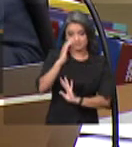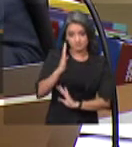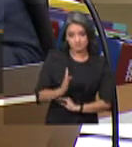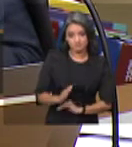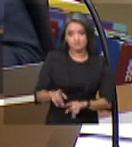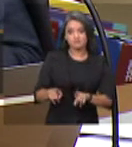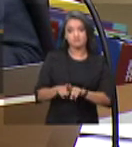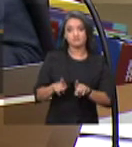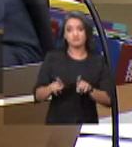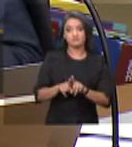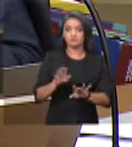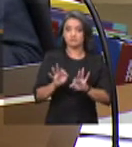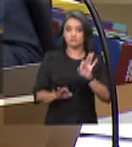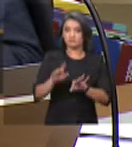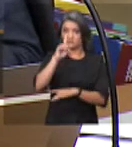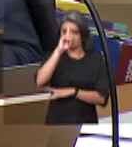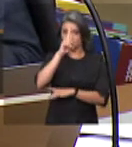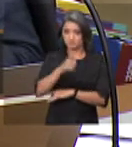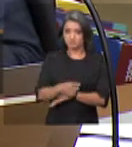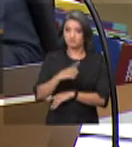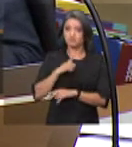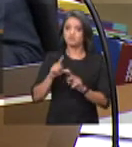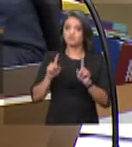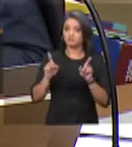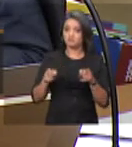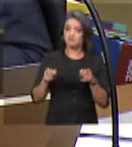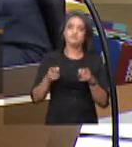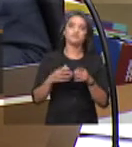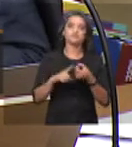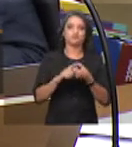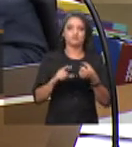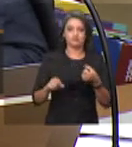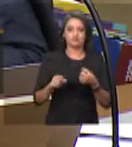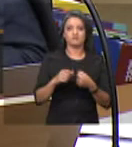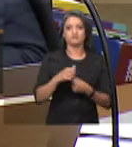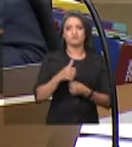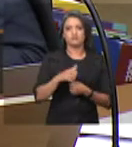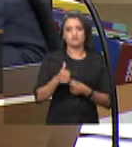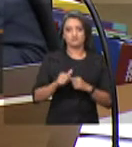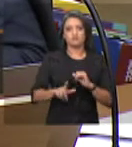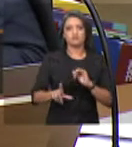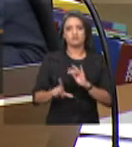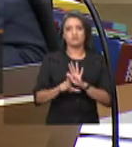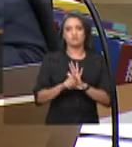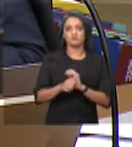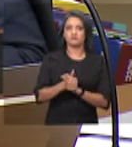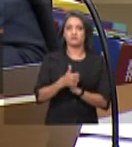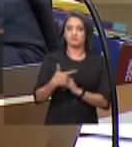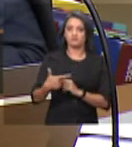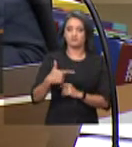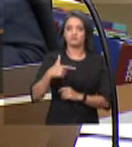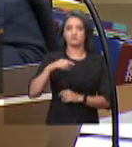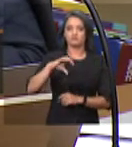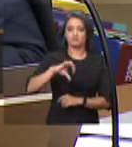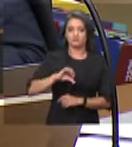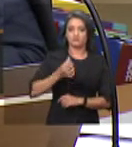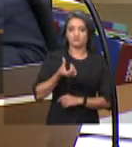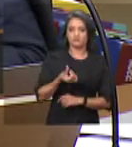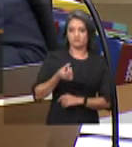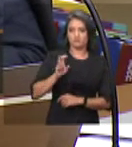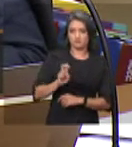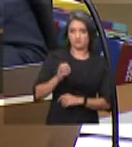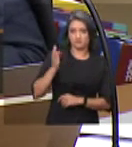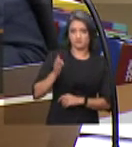emanadas do Poder Judiciário entre parentes artigo 11 da lei 12965 de